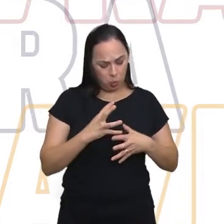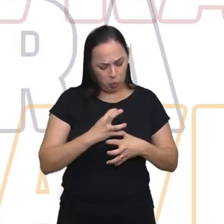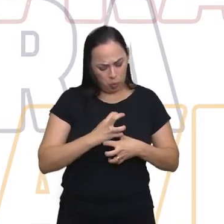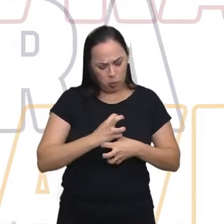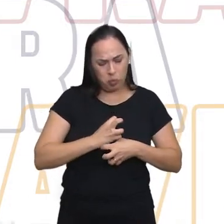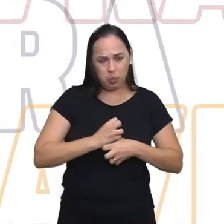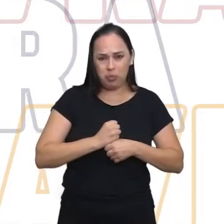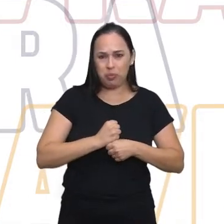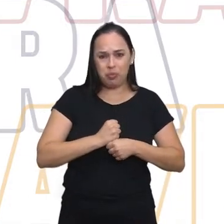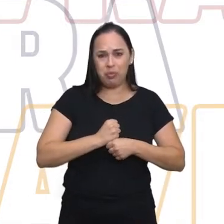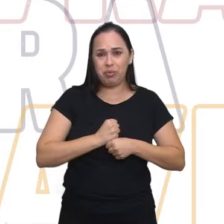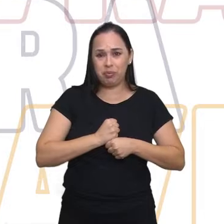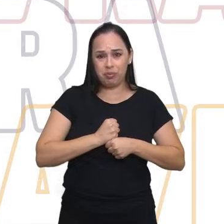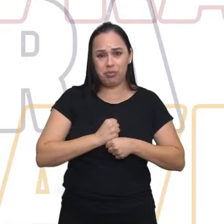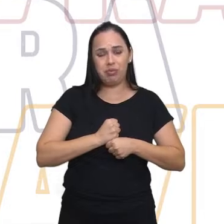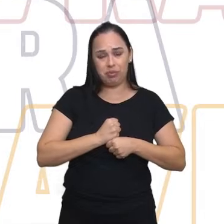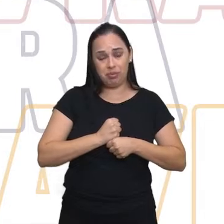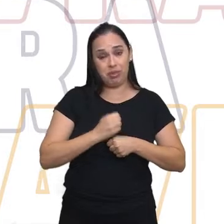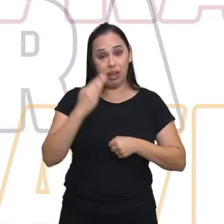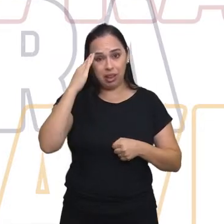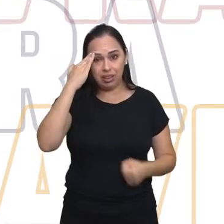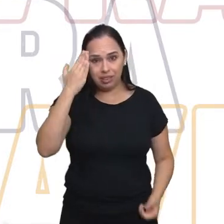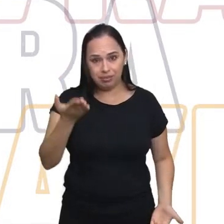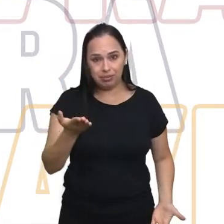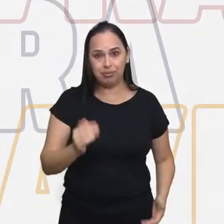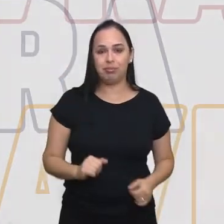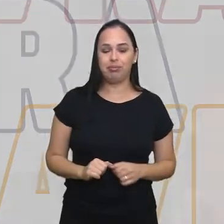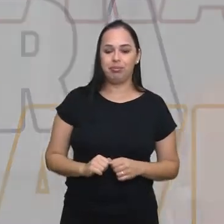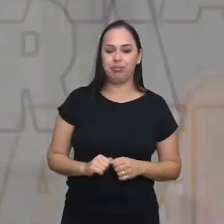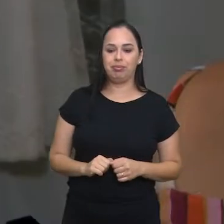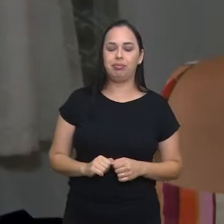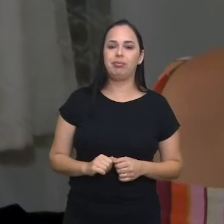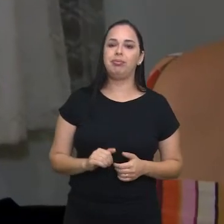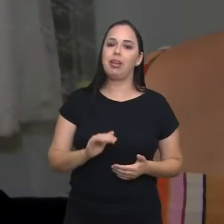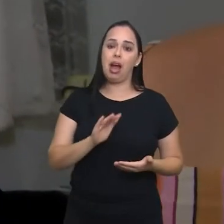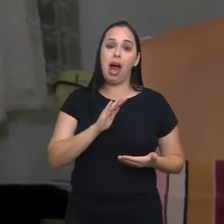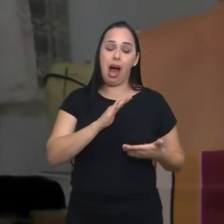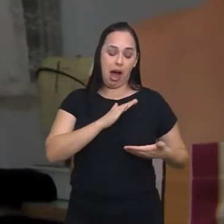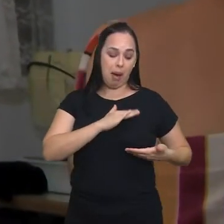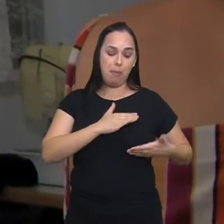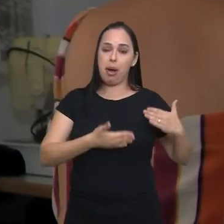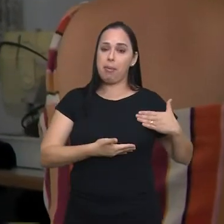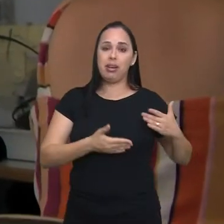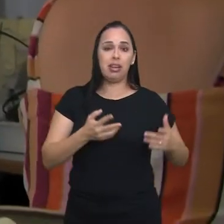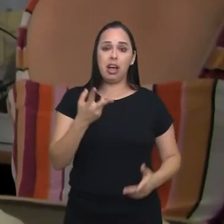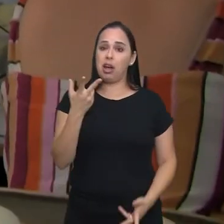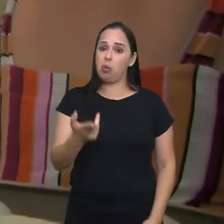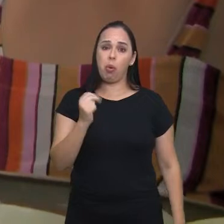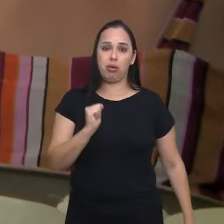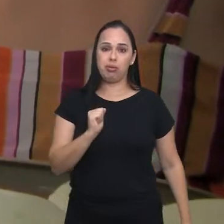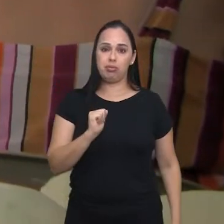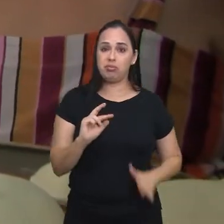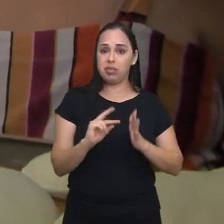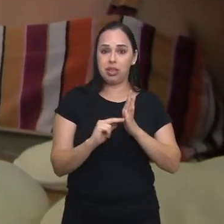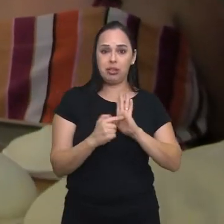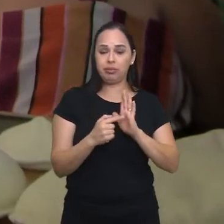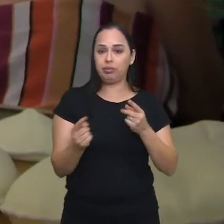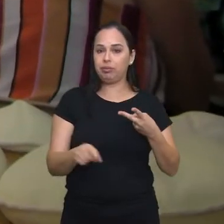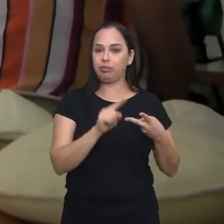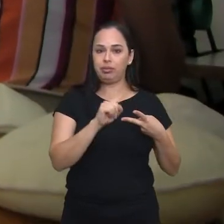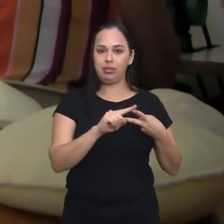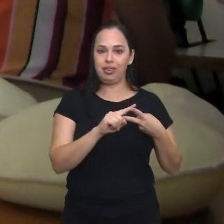fico mal, eu não me reconheço, entende? A mama, a mesma coisa, ela tem 2